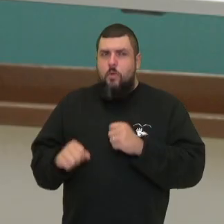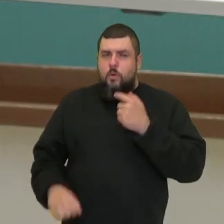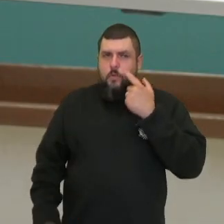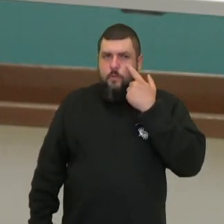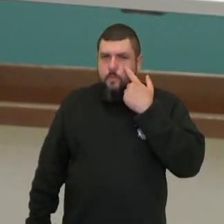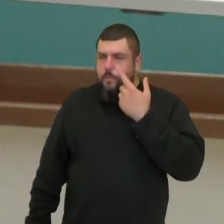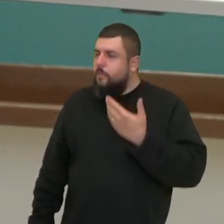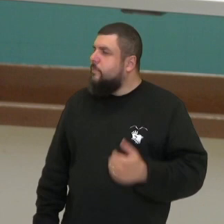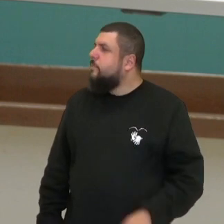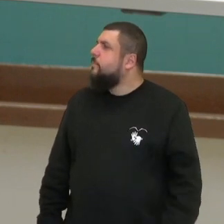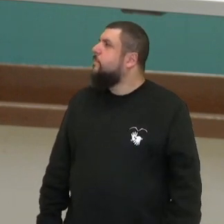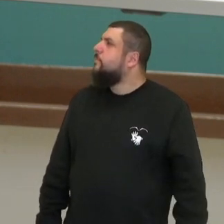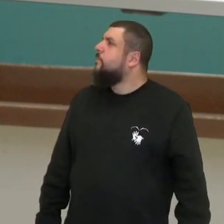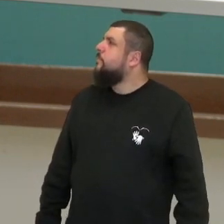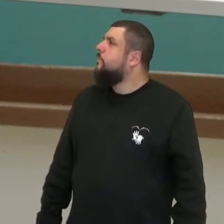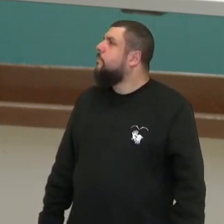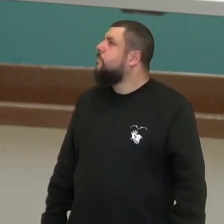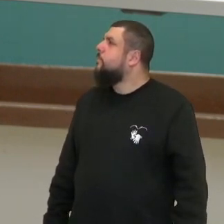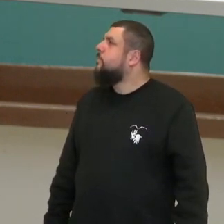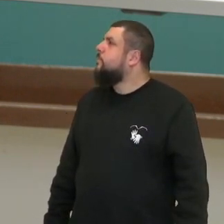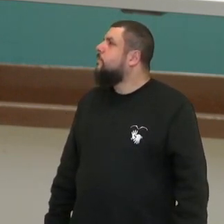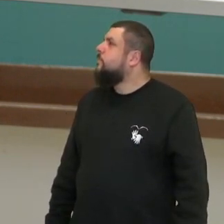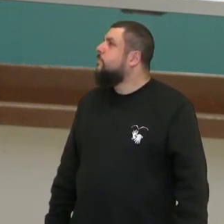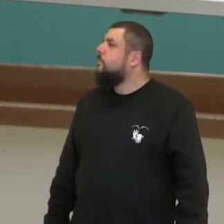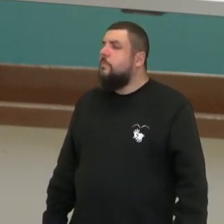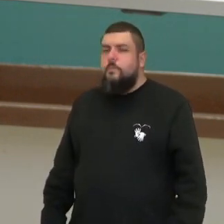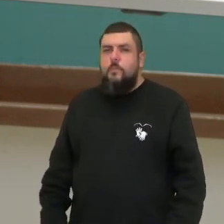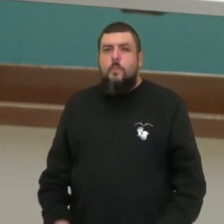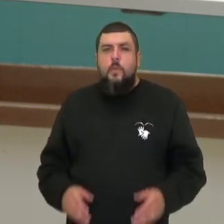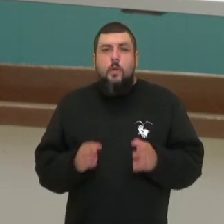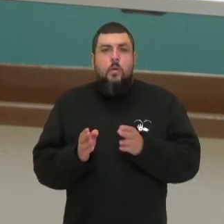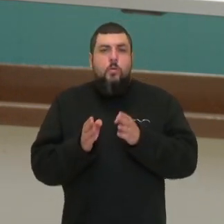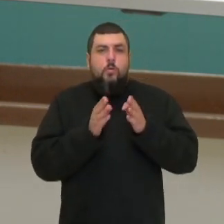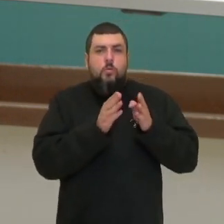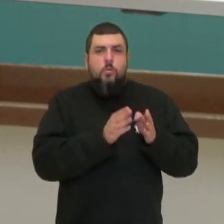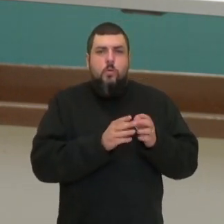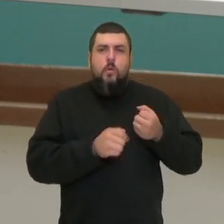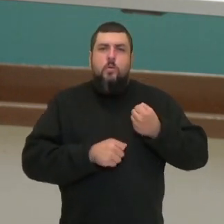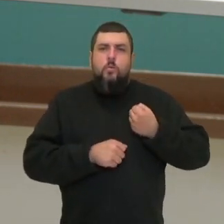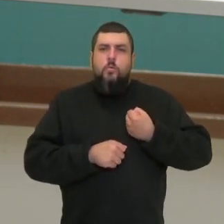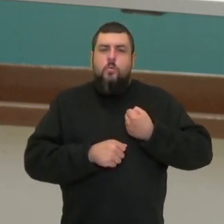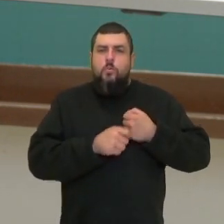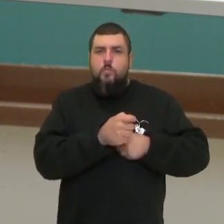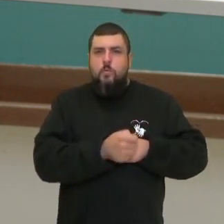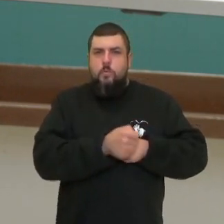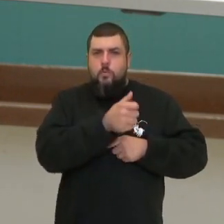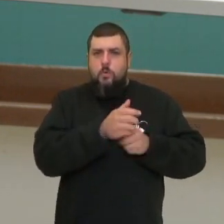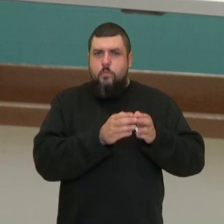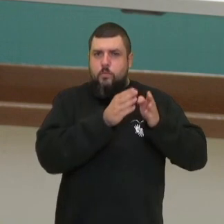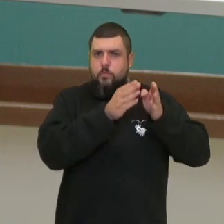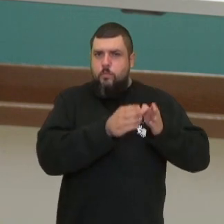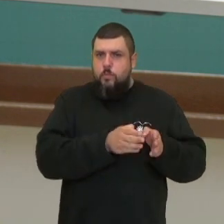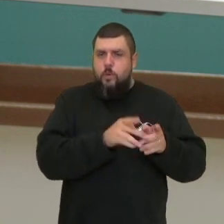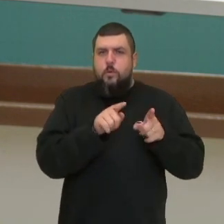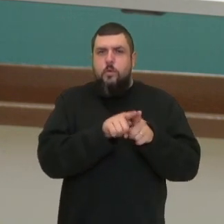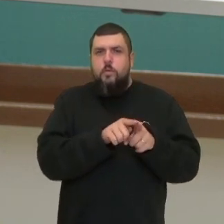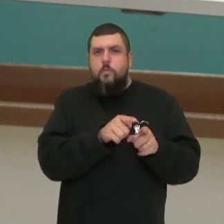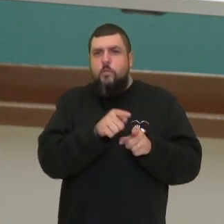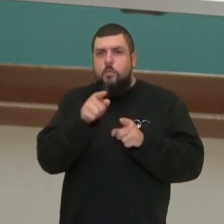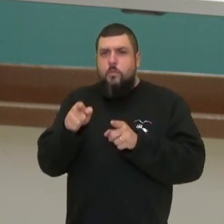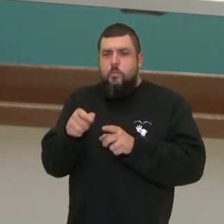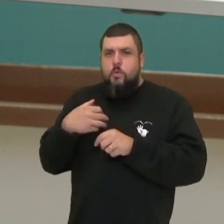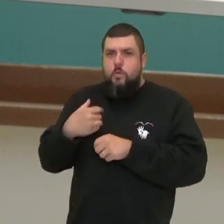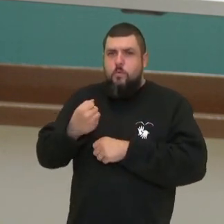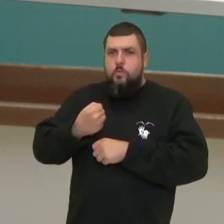diagrama, pessoal, número de moedas, possíveis resultados. Lancei uma moeda. Só